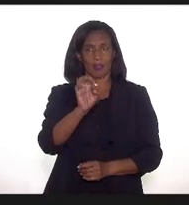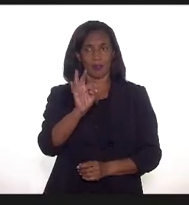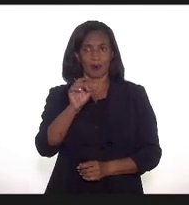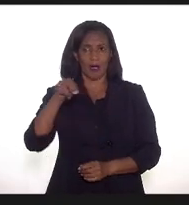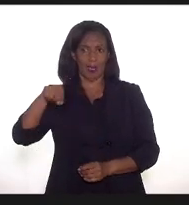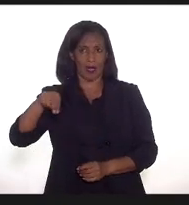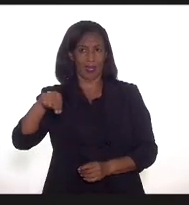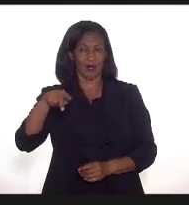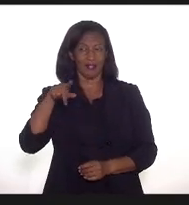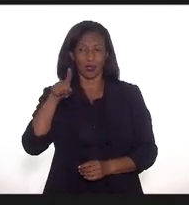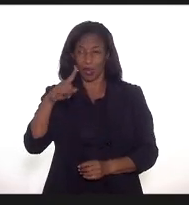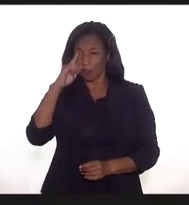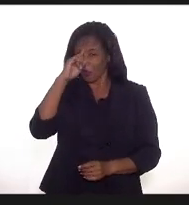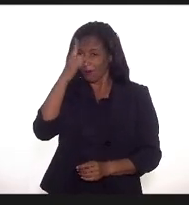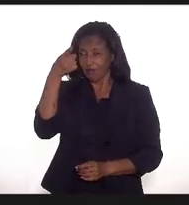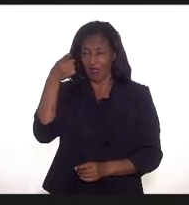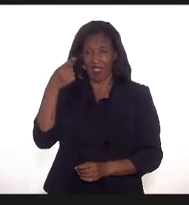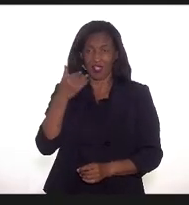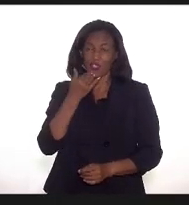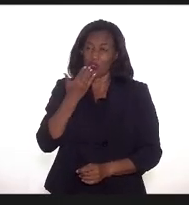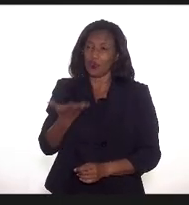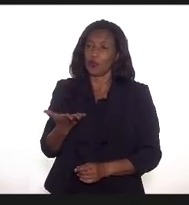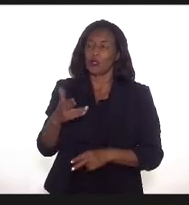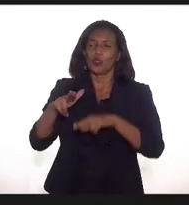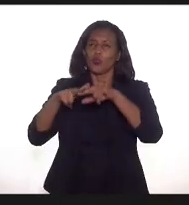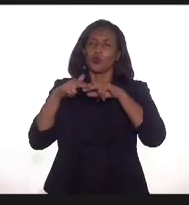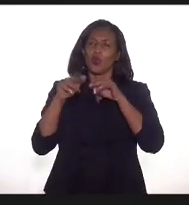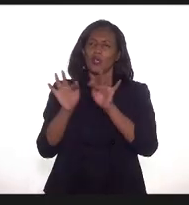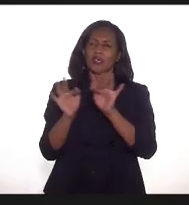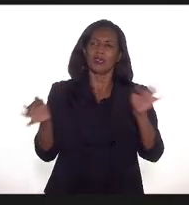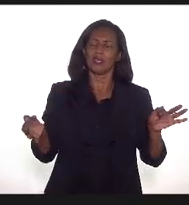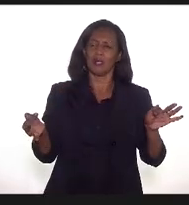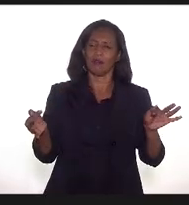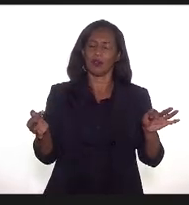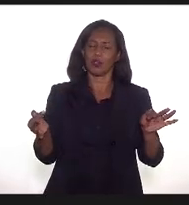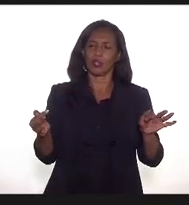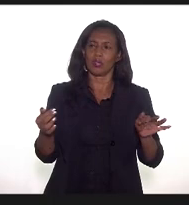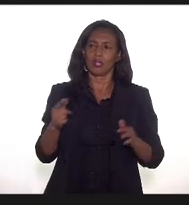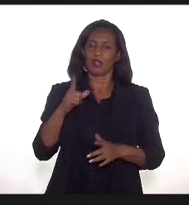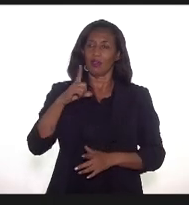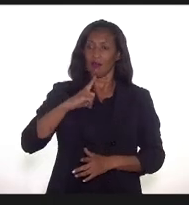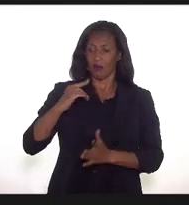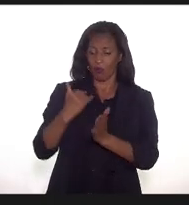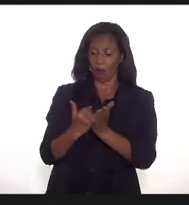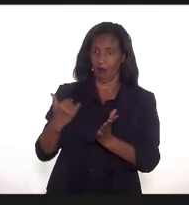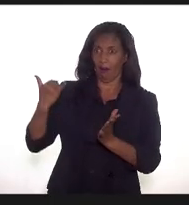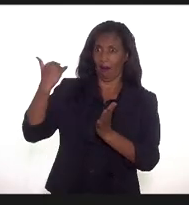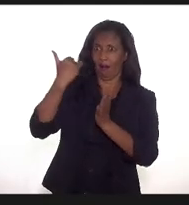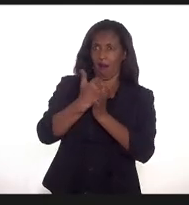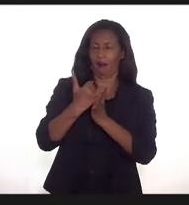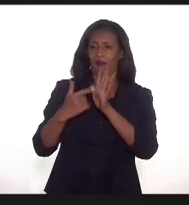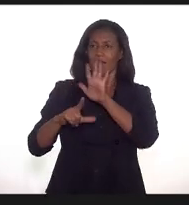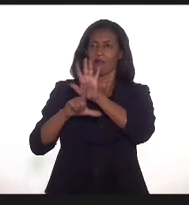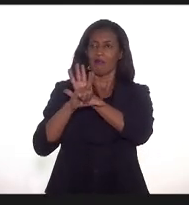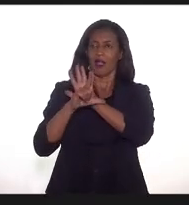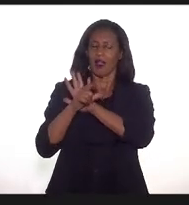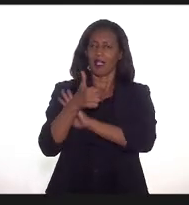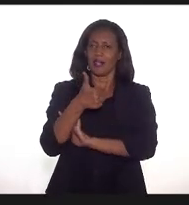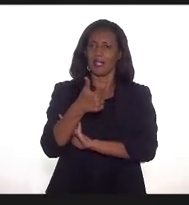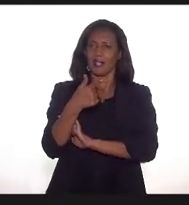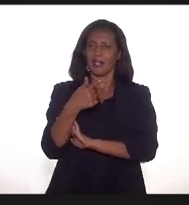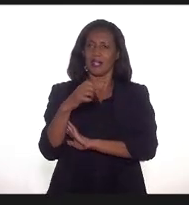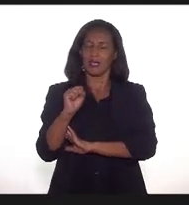Só para os senhores terem ideia, a gente ainda não fez o pedido por um motivo muito simples. Você teve uma alteração na Lei Complementar